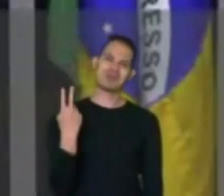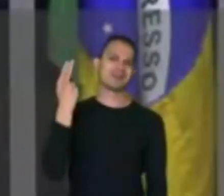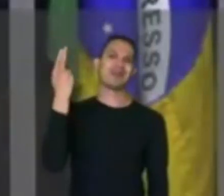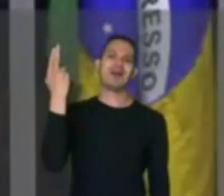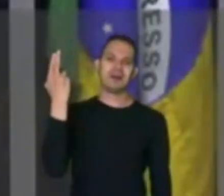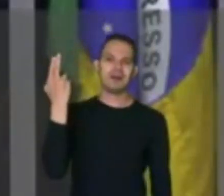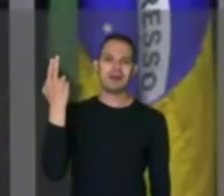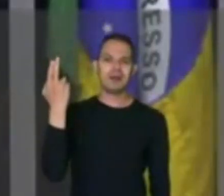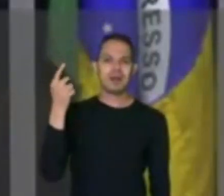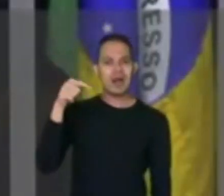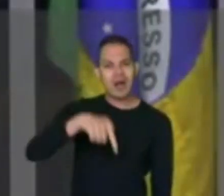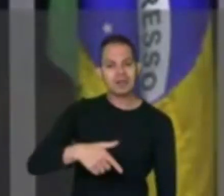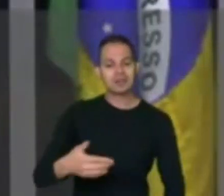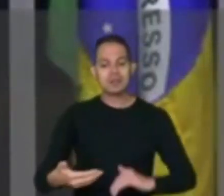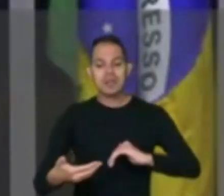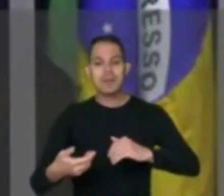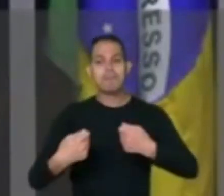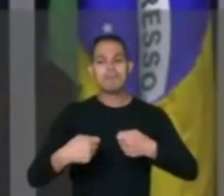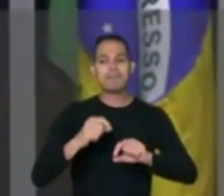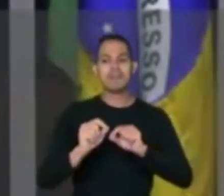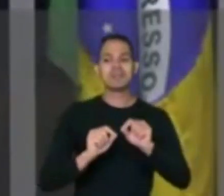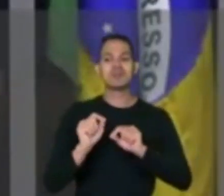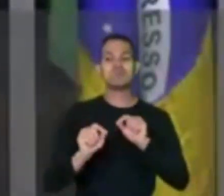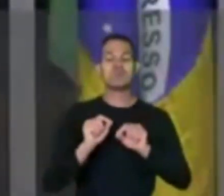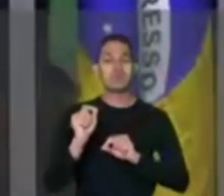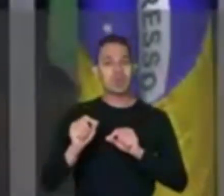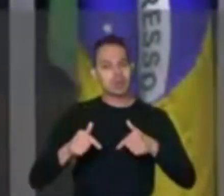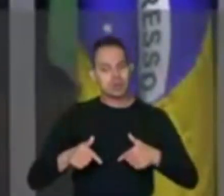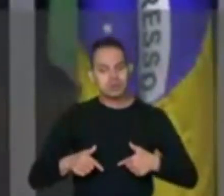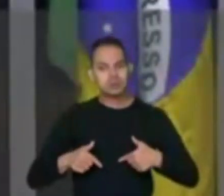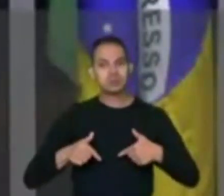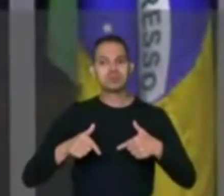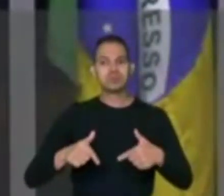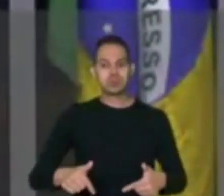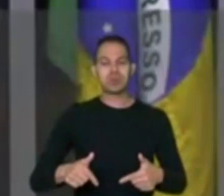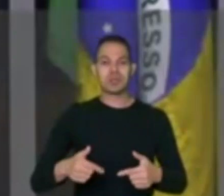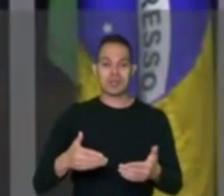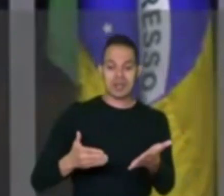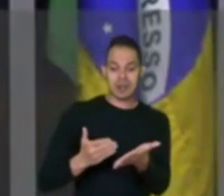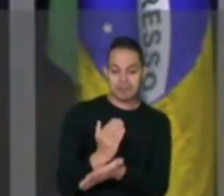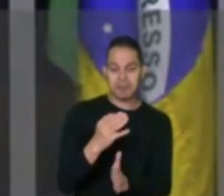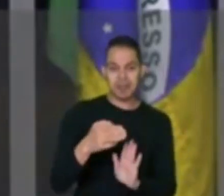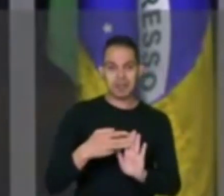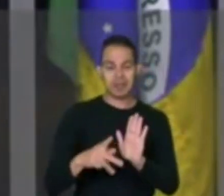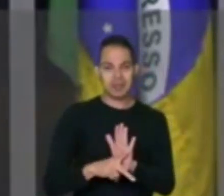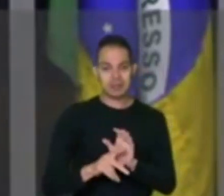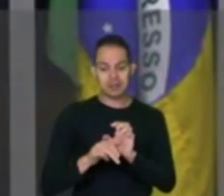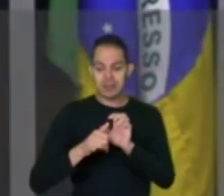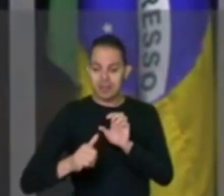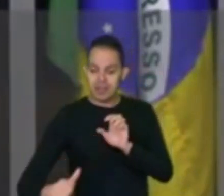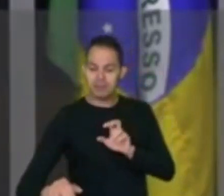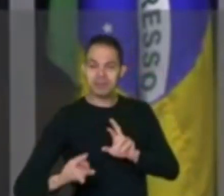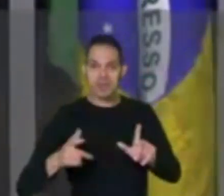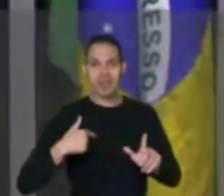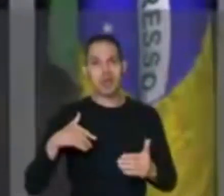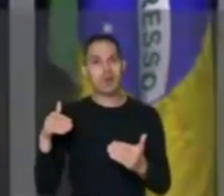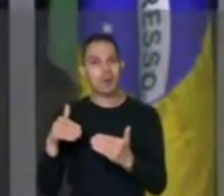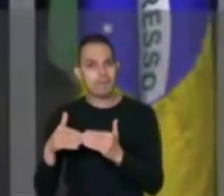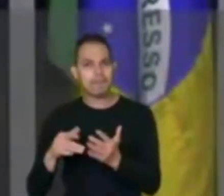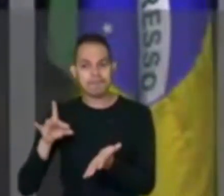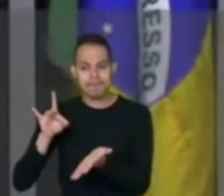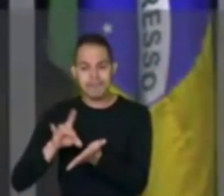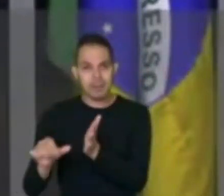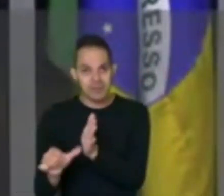Nosso parlamento precisa agir. Tive diferenças na aprovação da MP da Eletrobras, fui a favor da original e não no